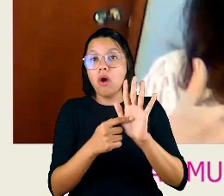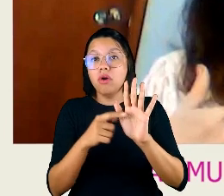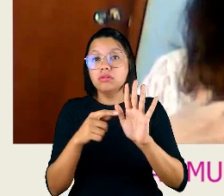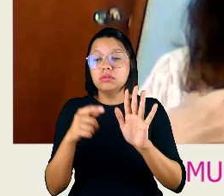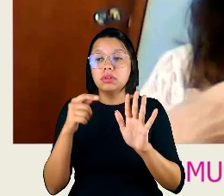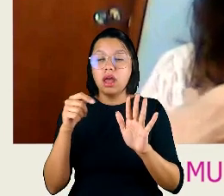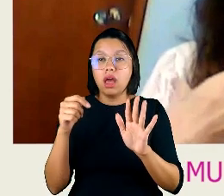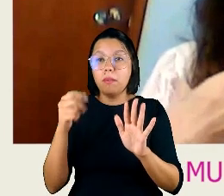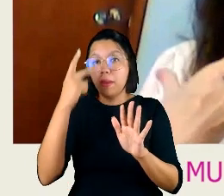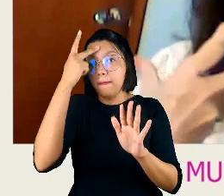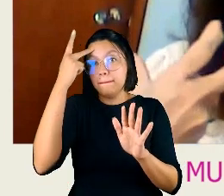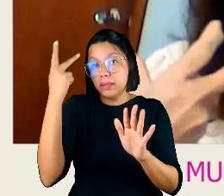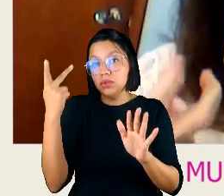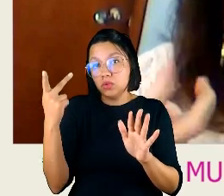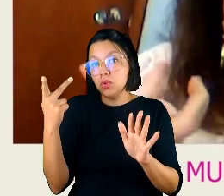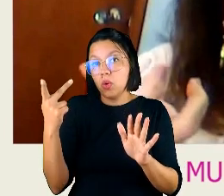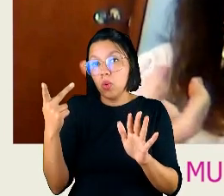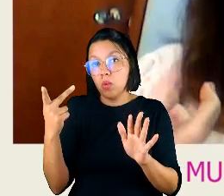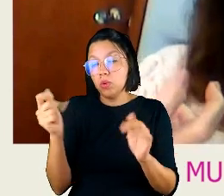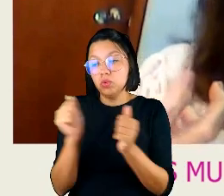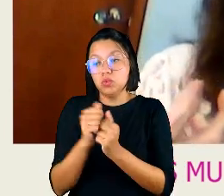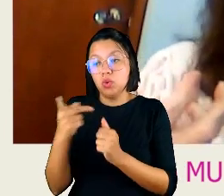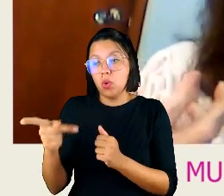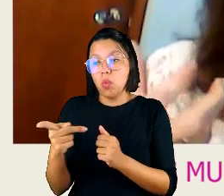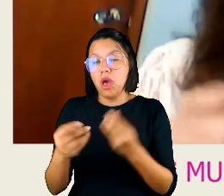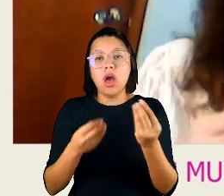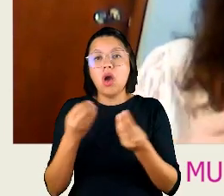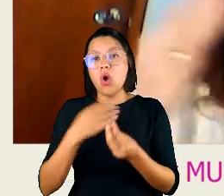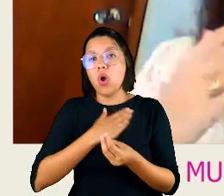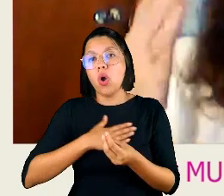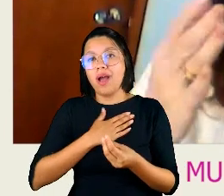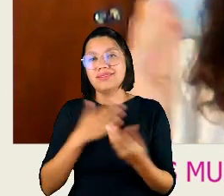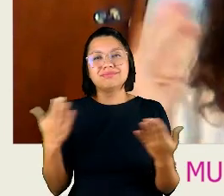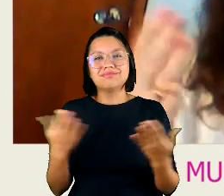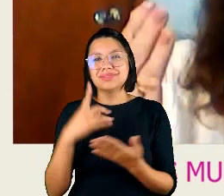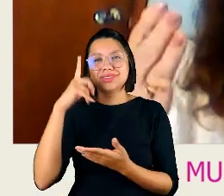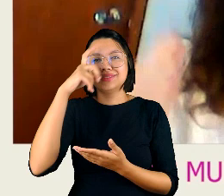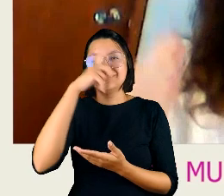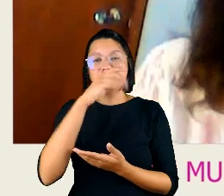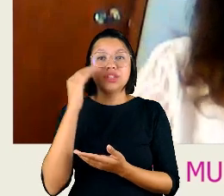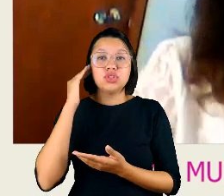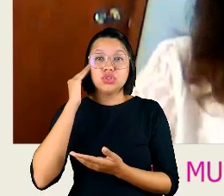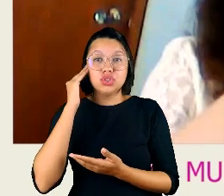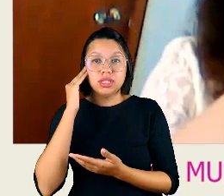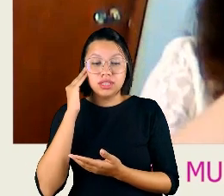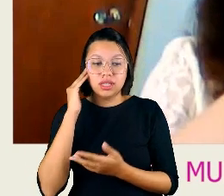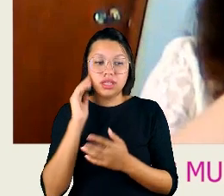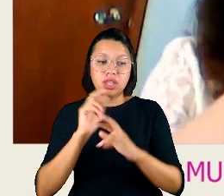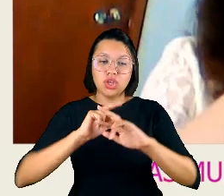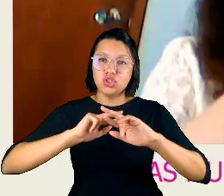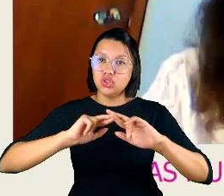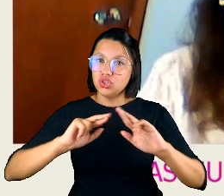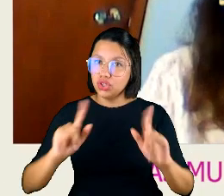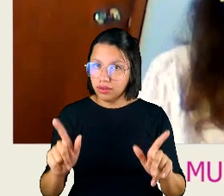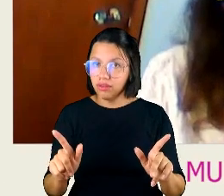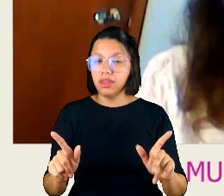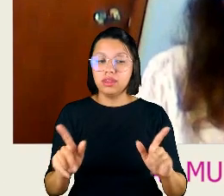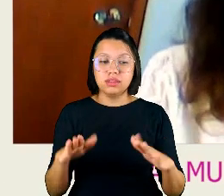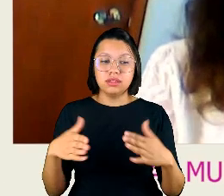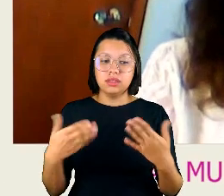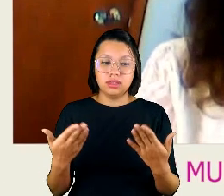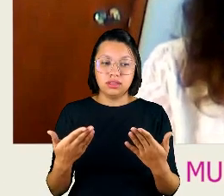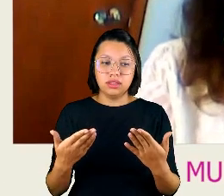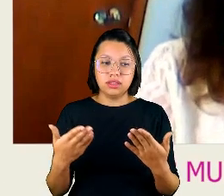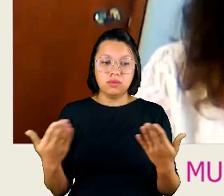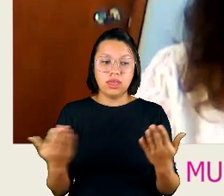prazer? Então, essa dificuldade de entender as diferenças. Então, essa